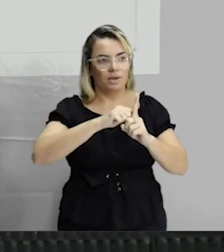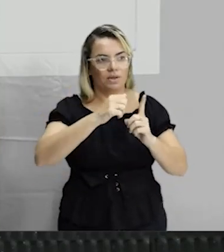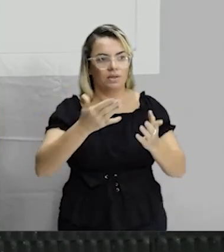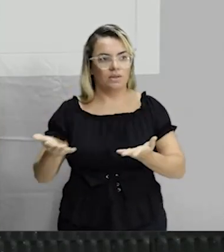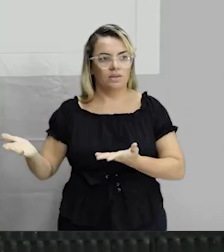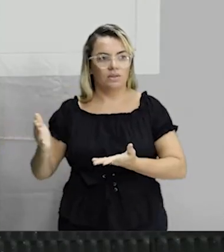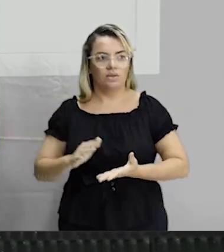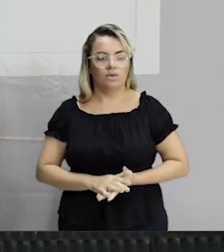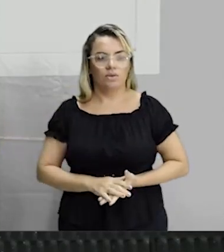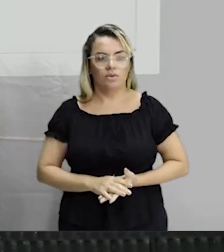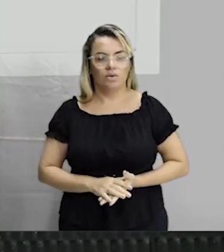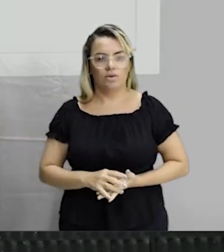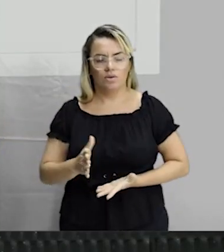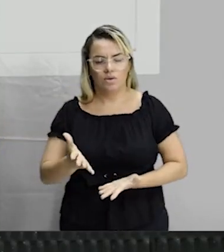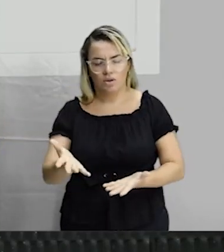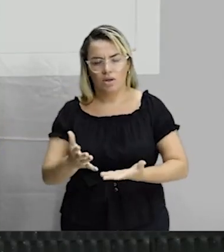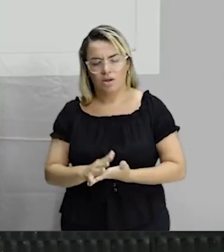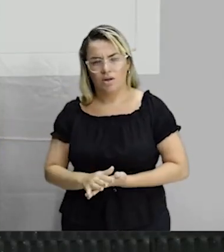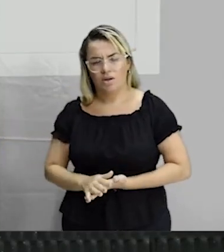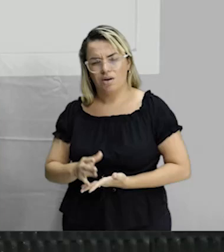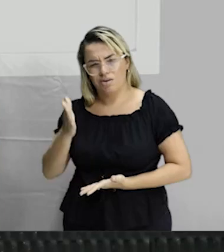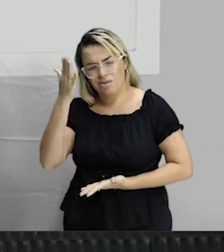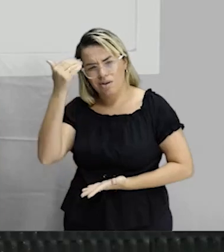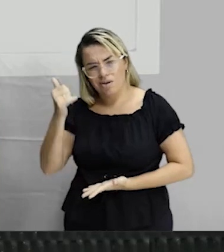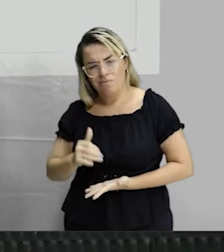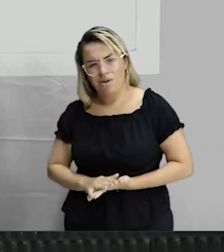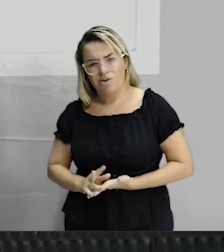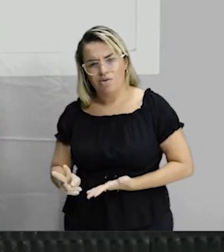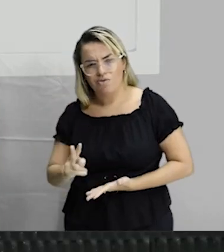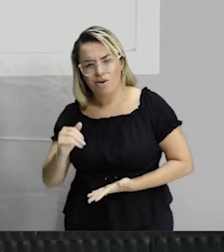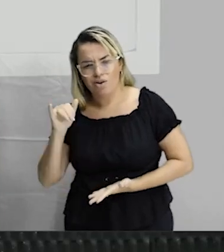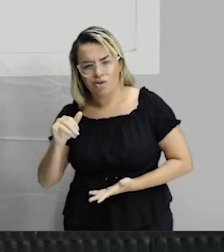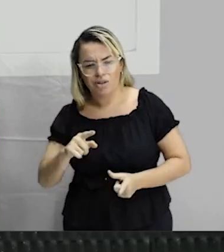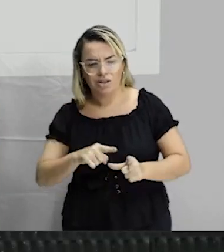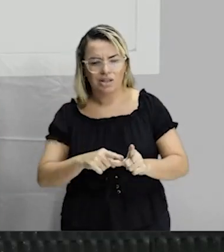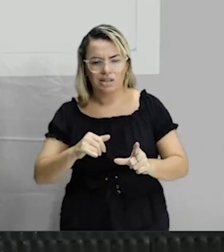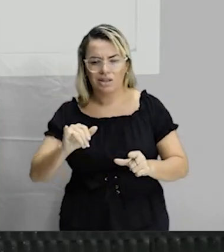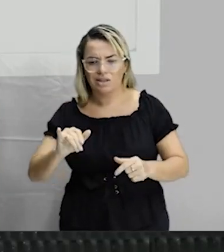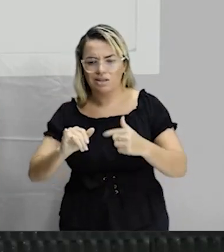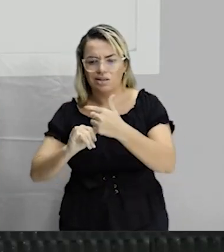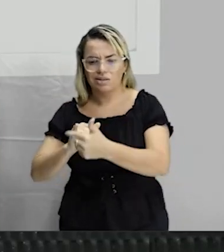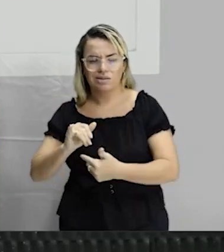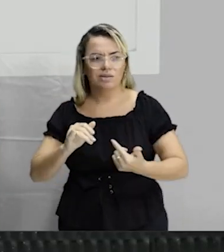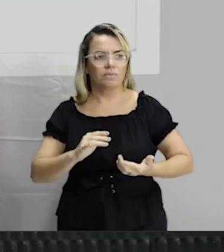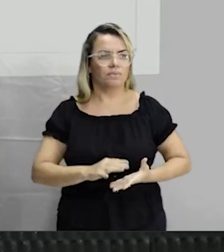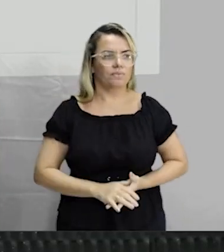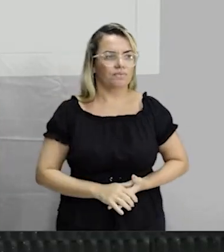de I. Então vamos fazer a conta para ver se a gente encontra esse valor. Então vai ficar